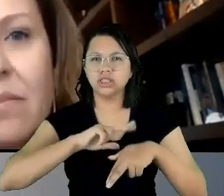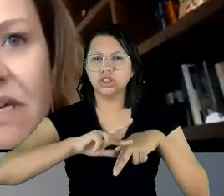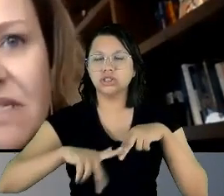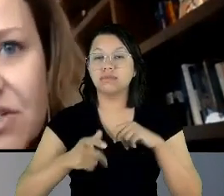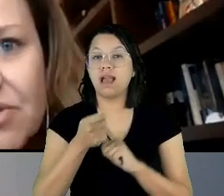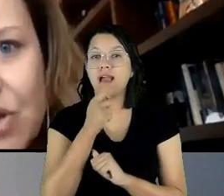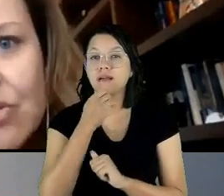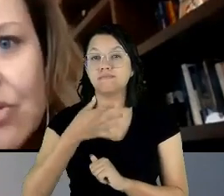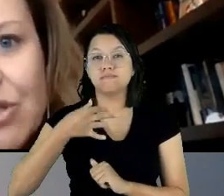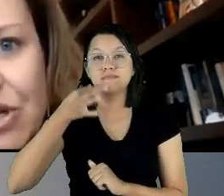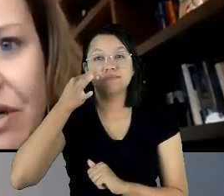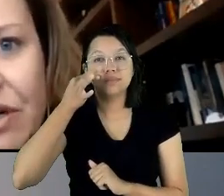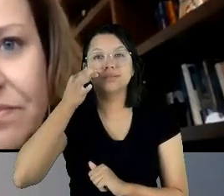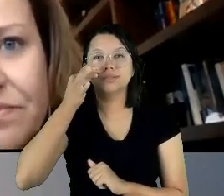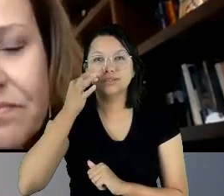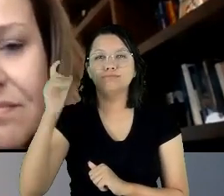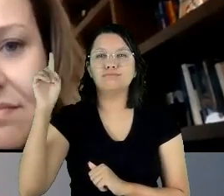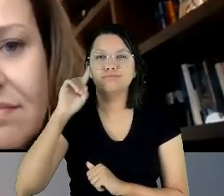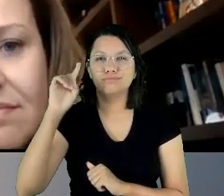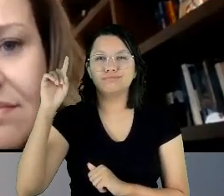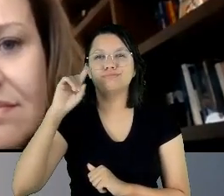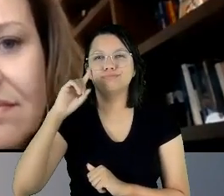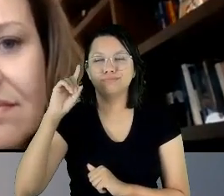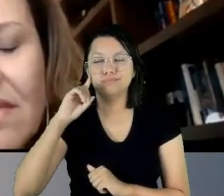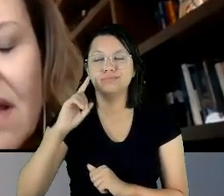ainda está presente no nosso cotidiano.